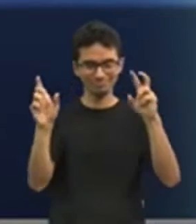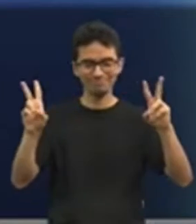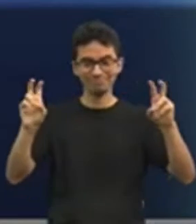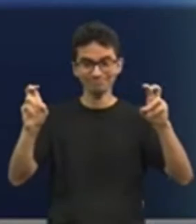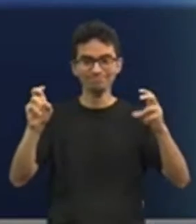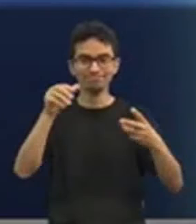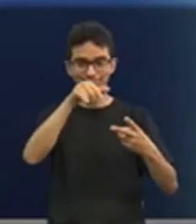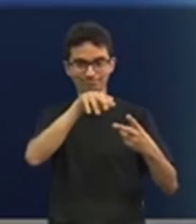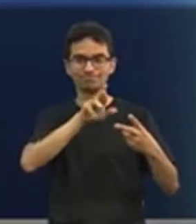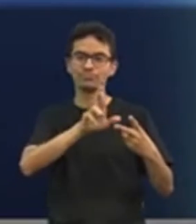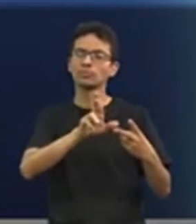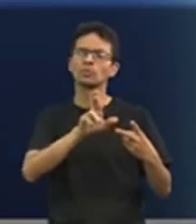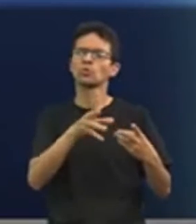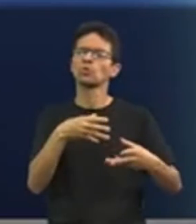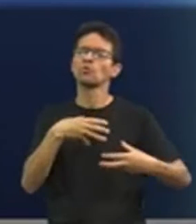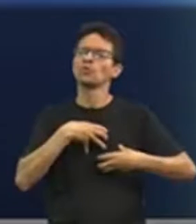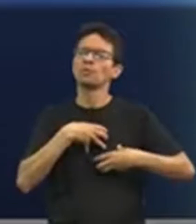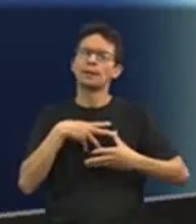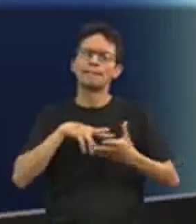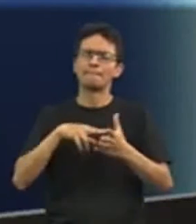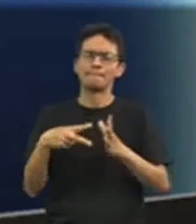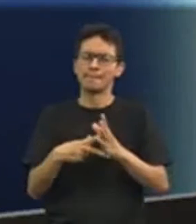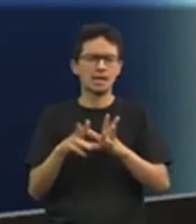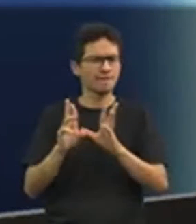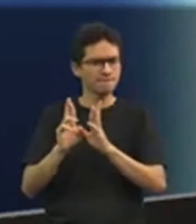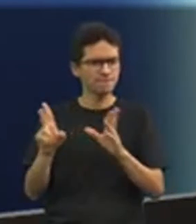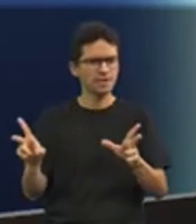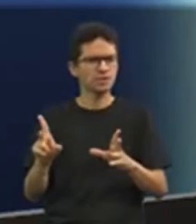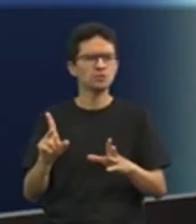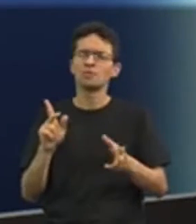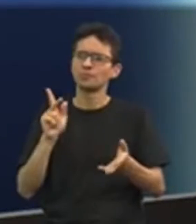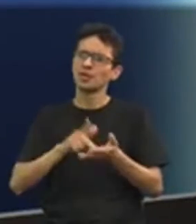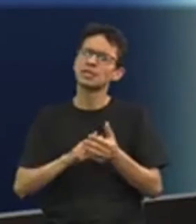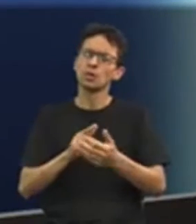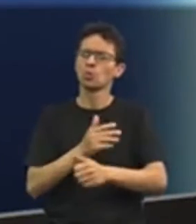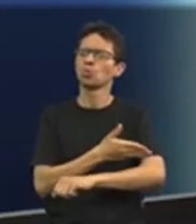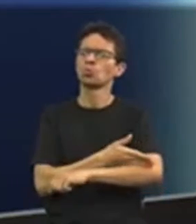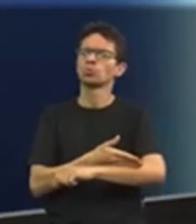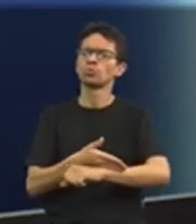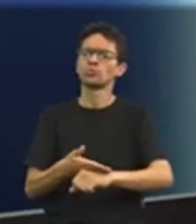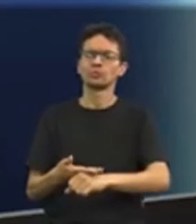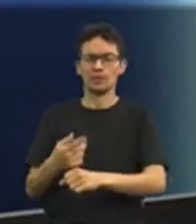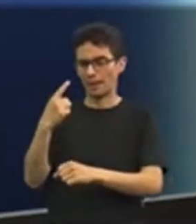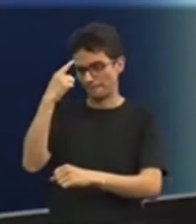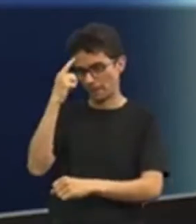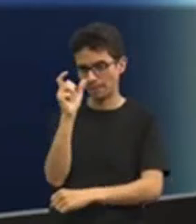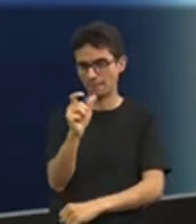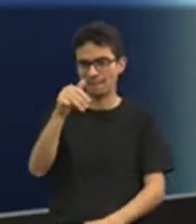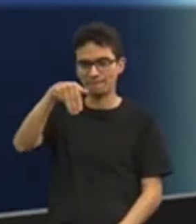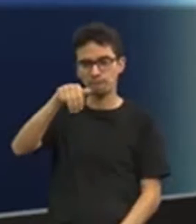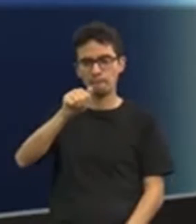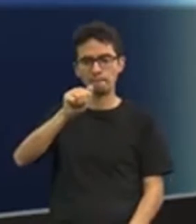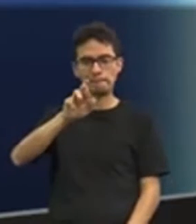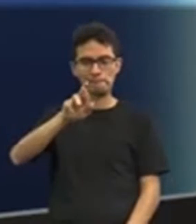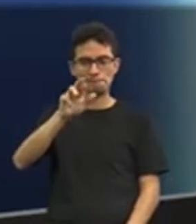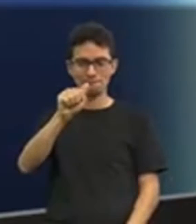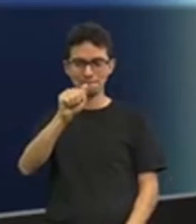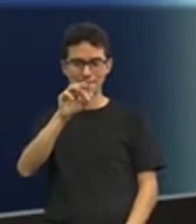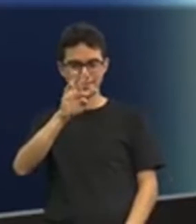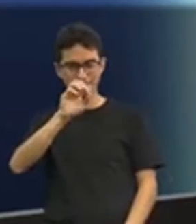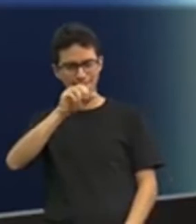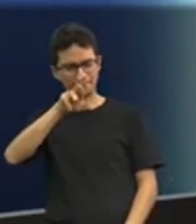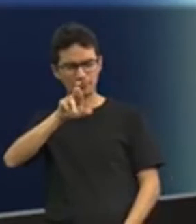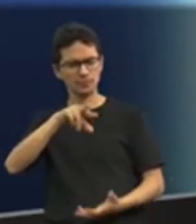gente maratona maratonar num sentido diferente do que seria o quê que é o maratonar aqui nesse primeiro